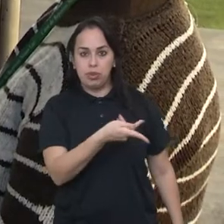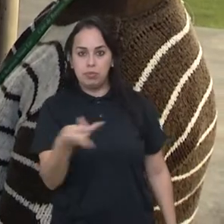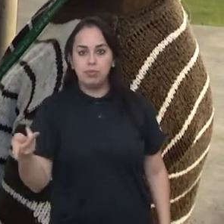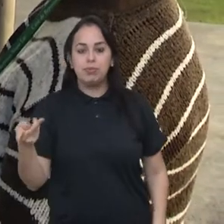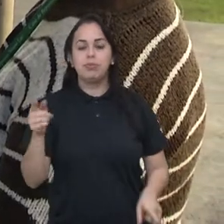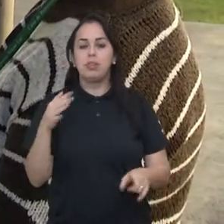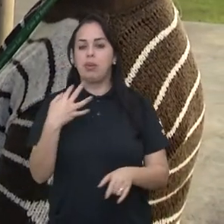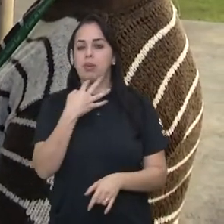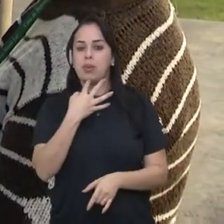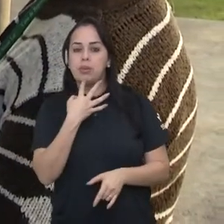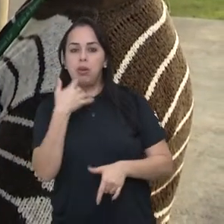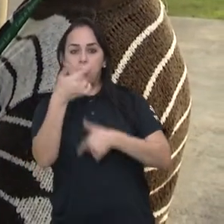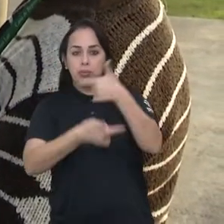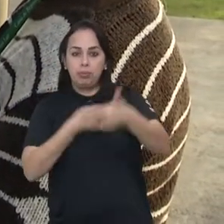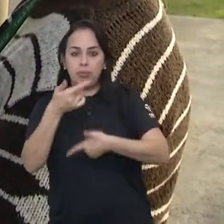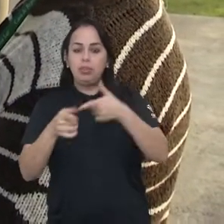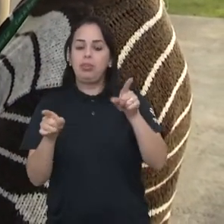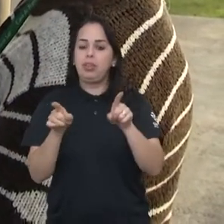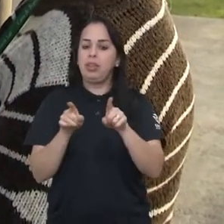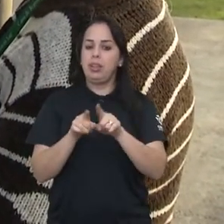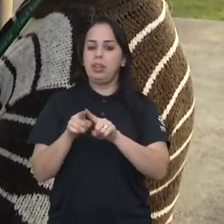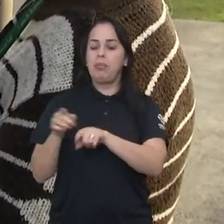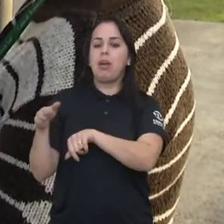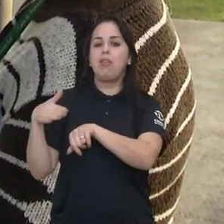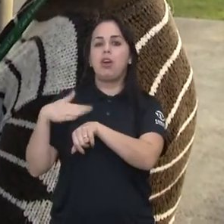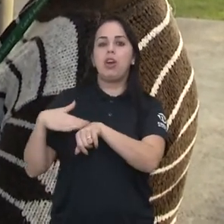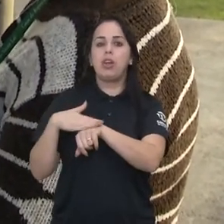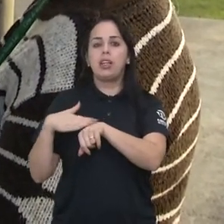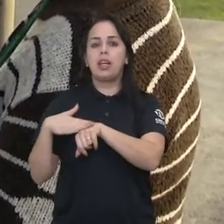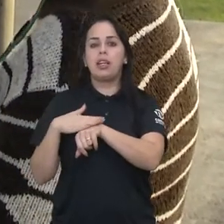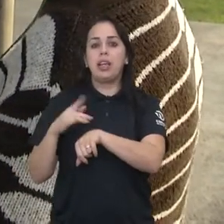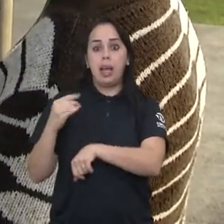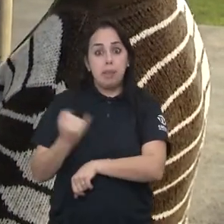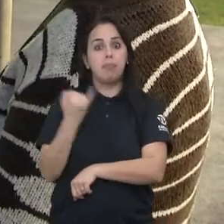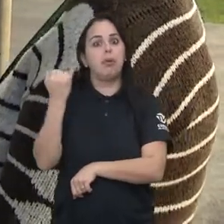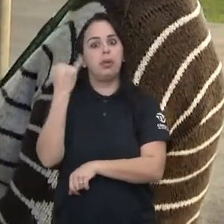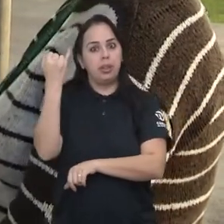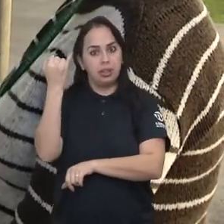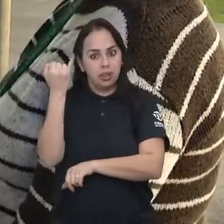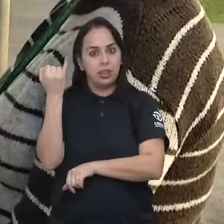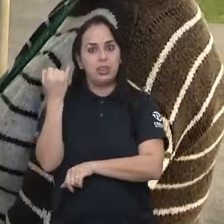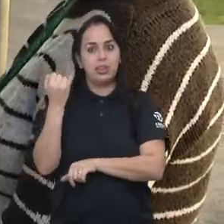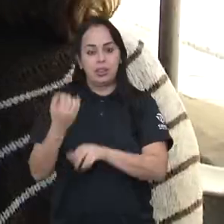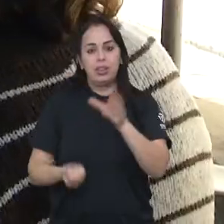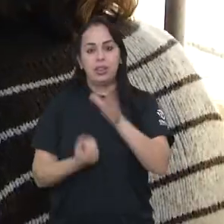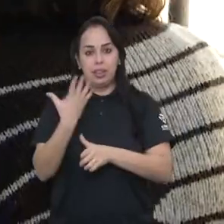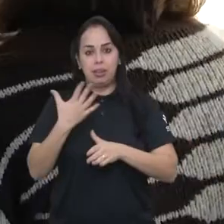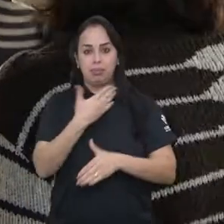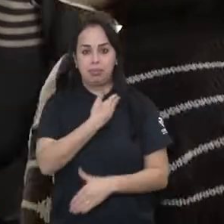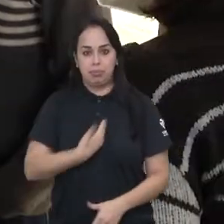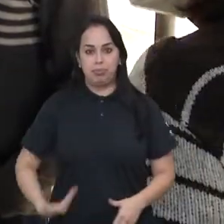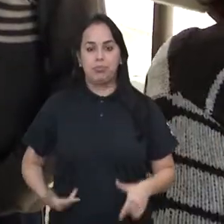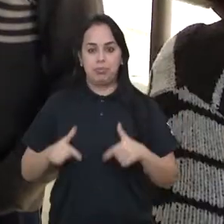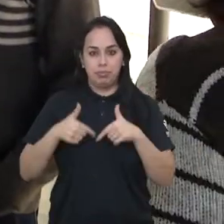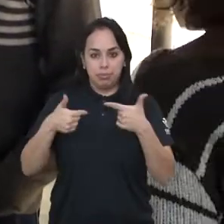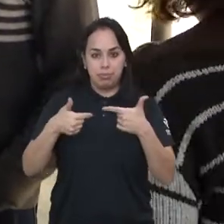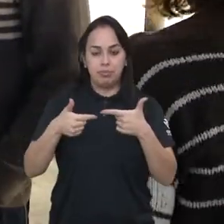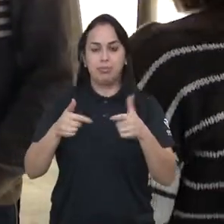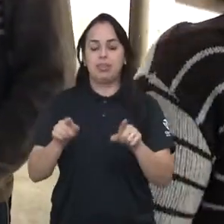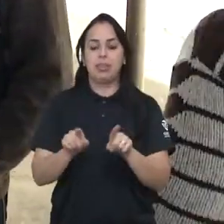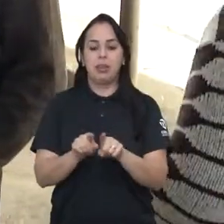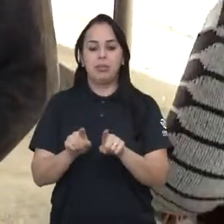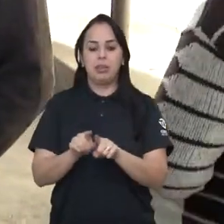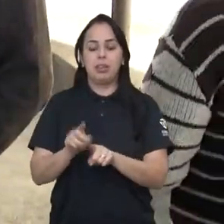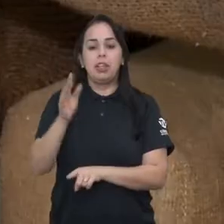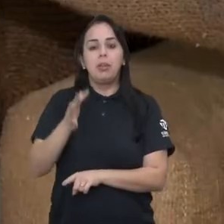conhecer o trabalho realizado e discutir sobre a importância de políticas públicas de proteção aos idosos o parlamentar